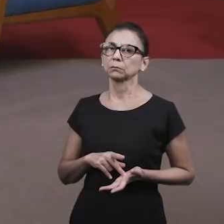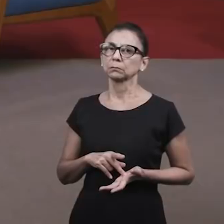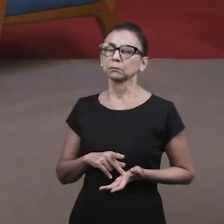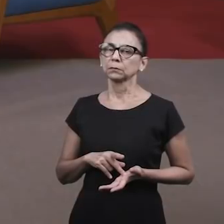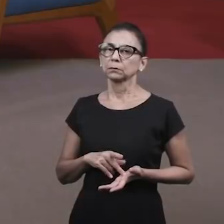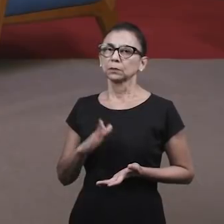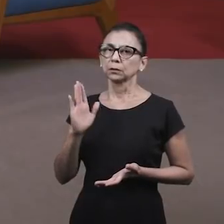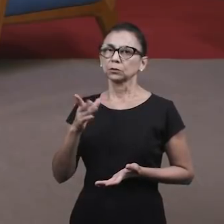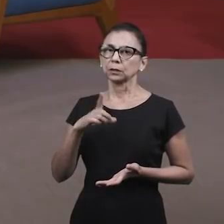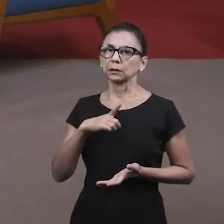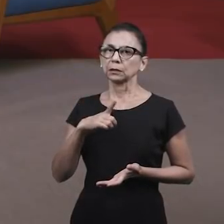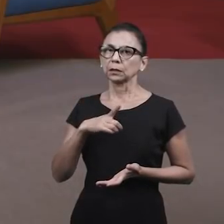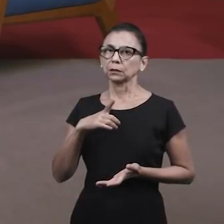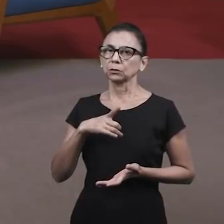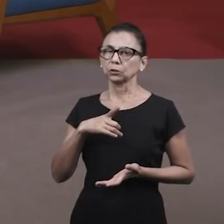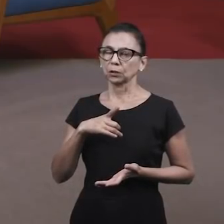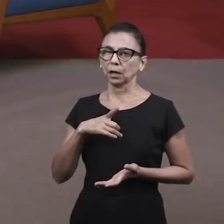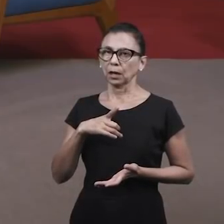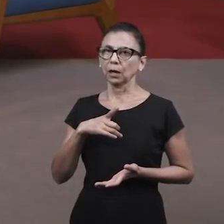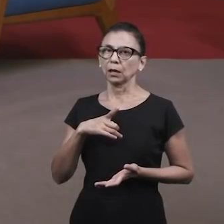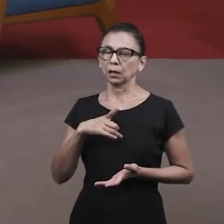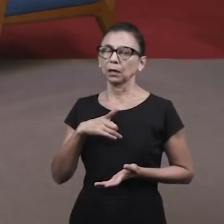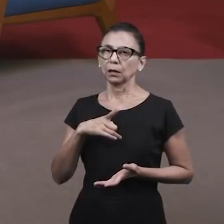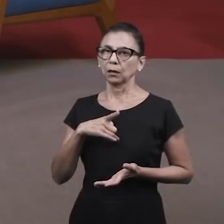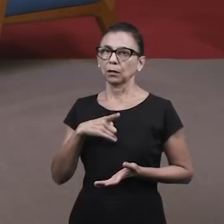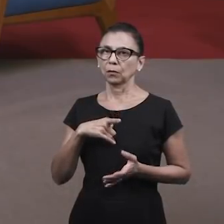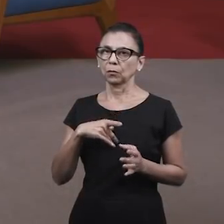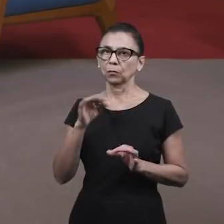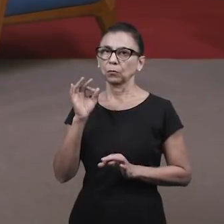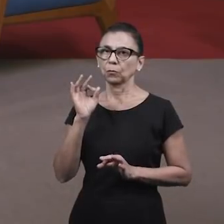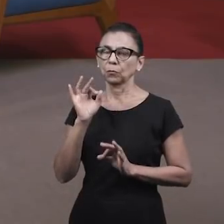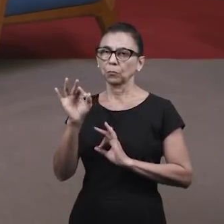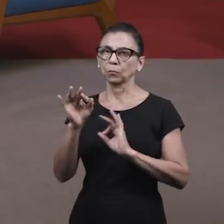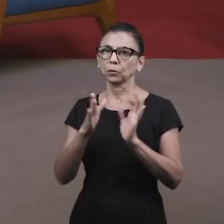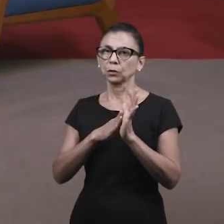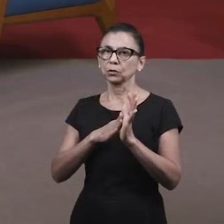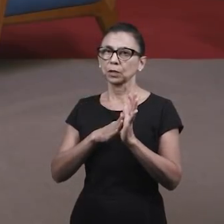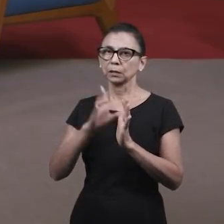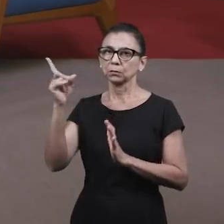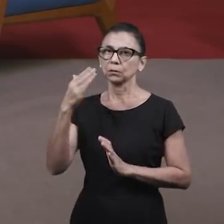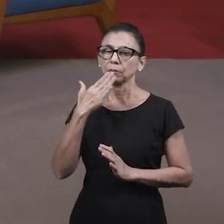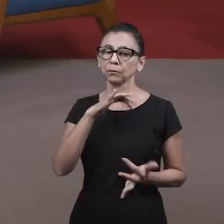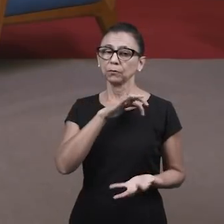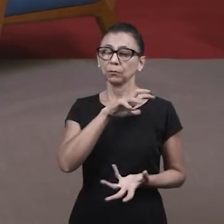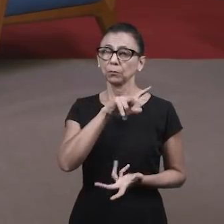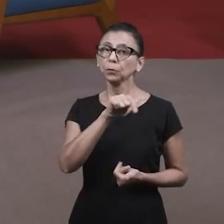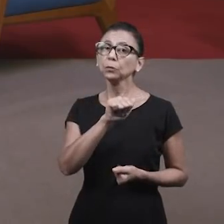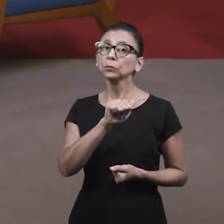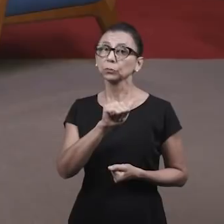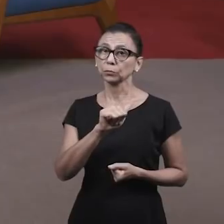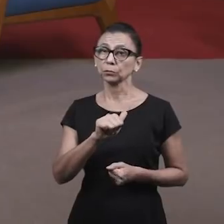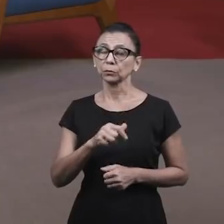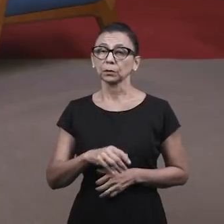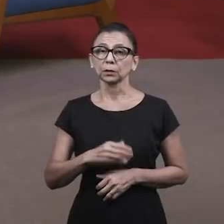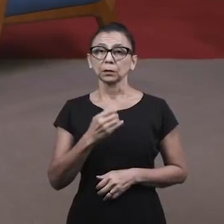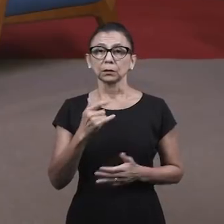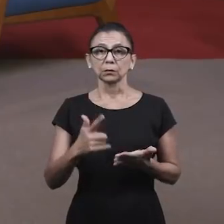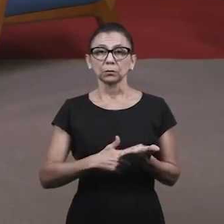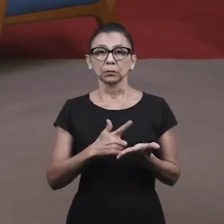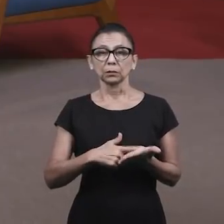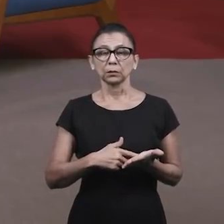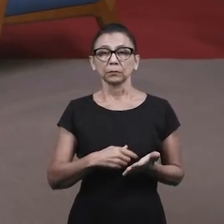a situação do mundo desse ponto de vista humano, não é?